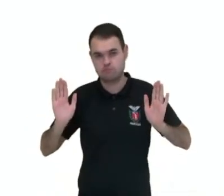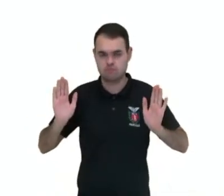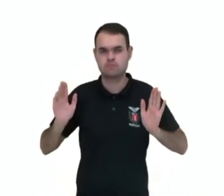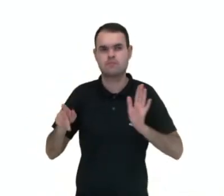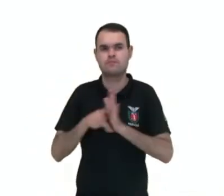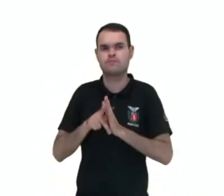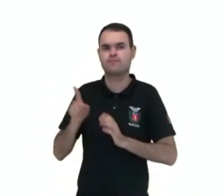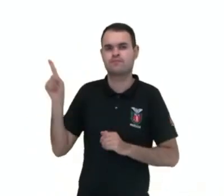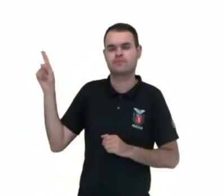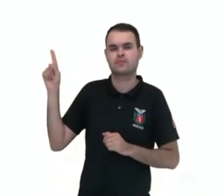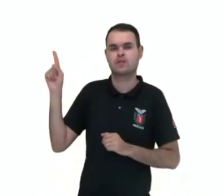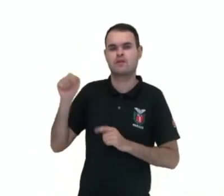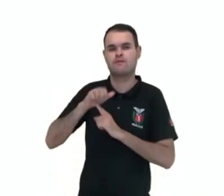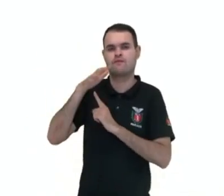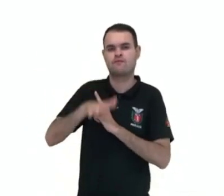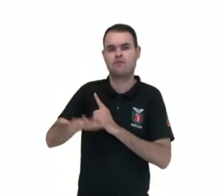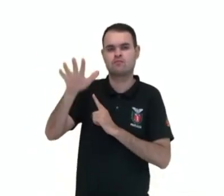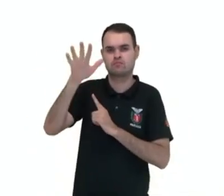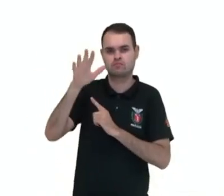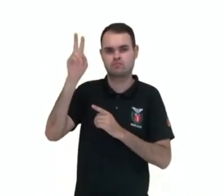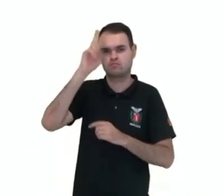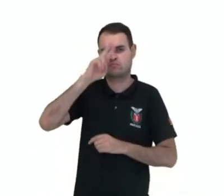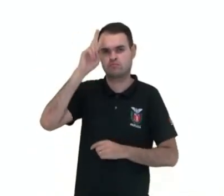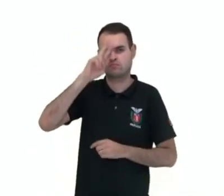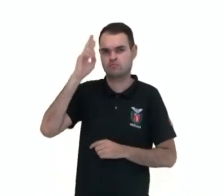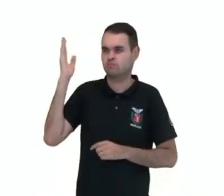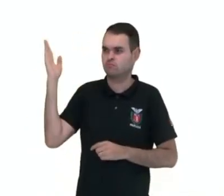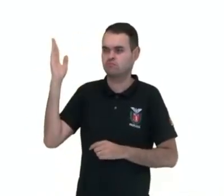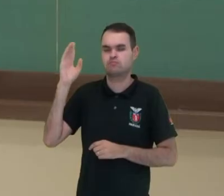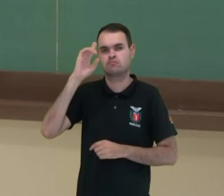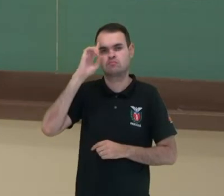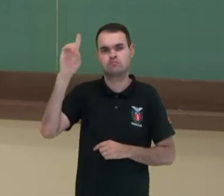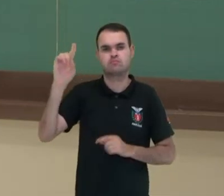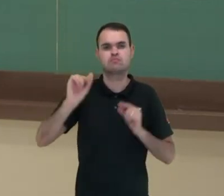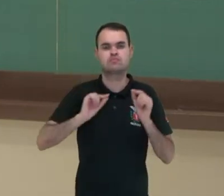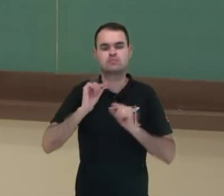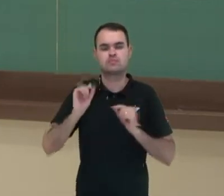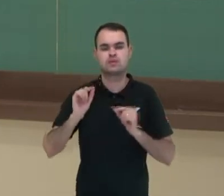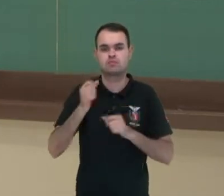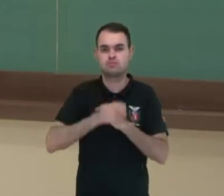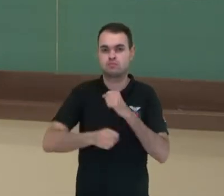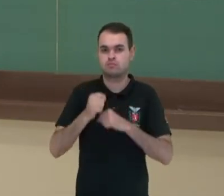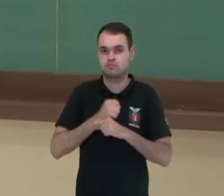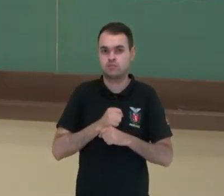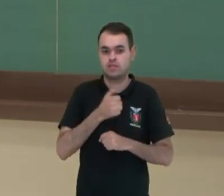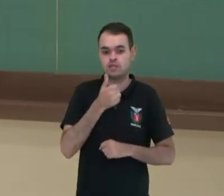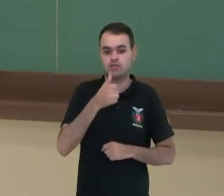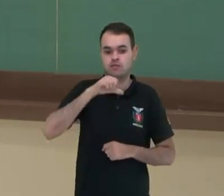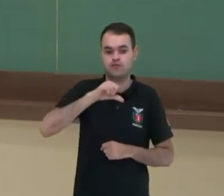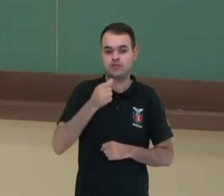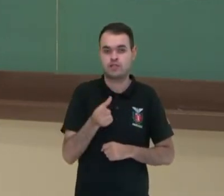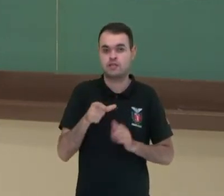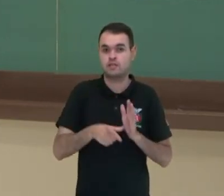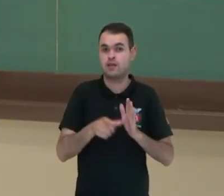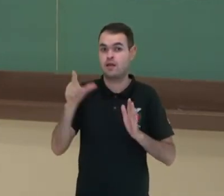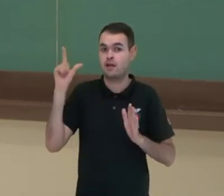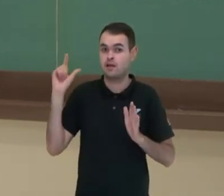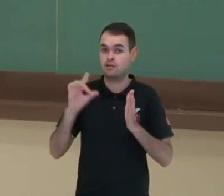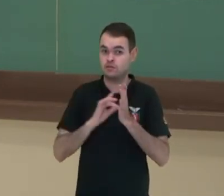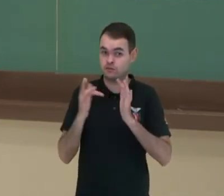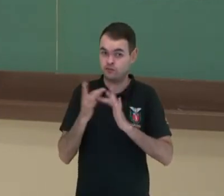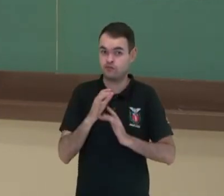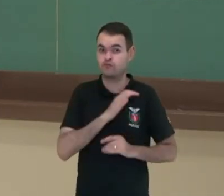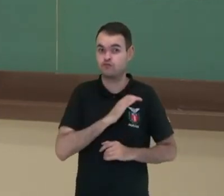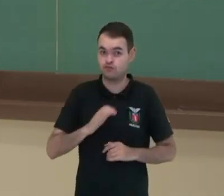fonte histórica, né? A Pedra de Roseta, datados de 196 a.C. Ela